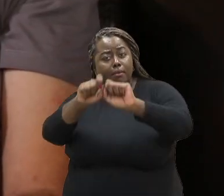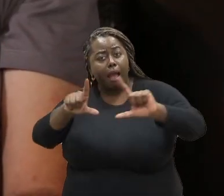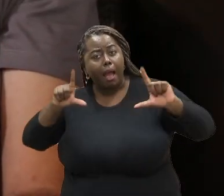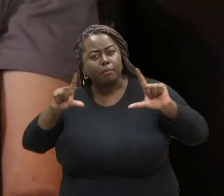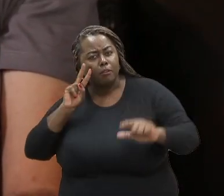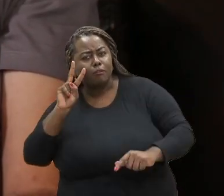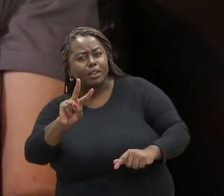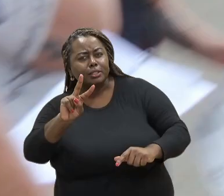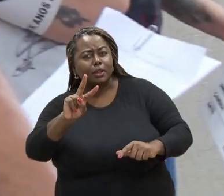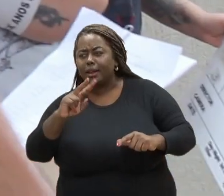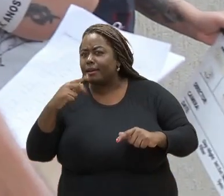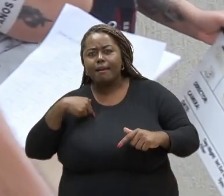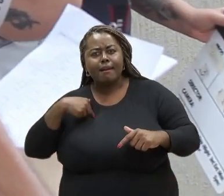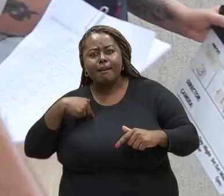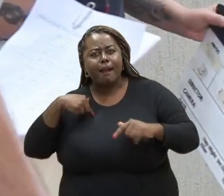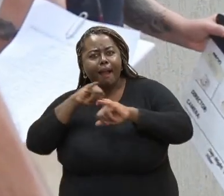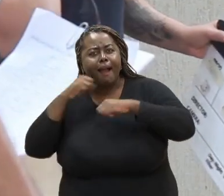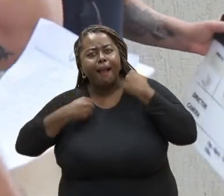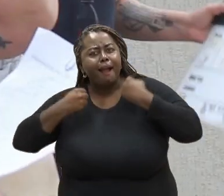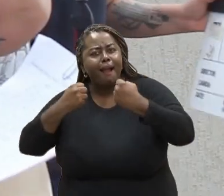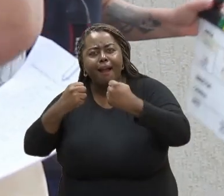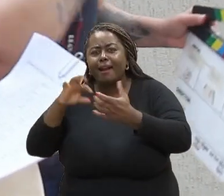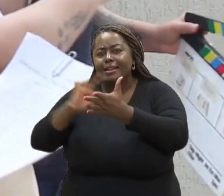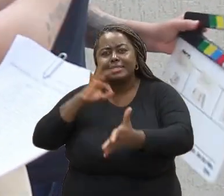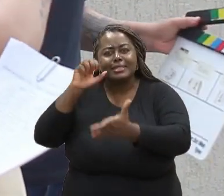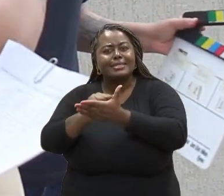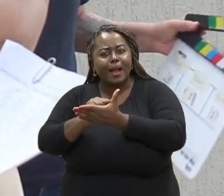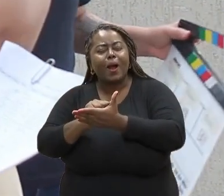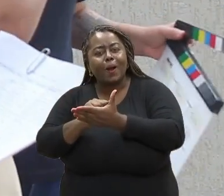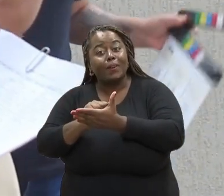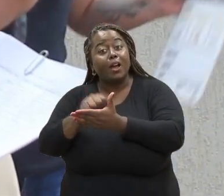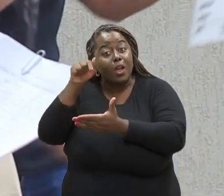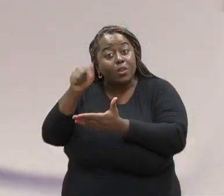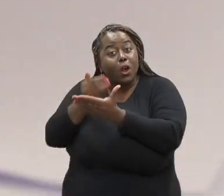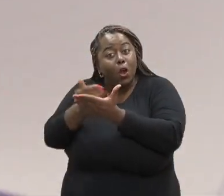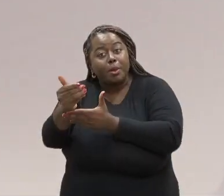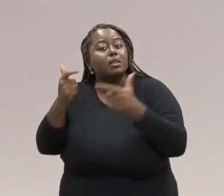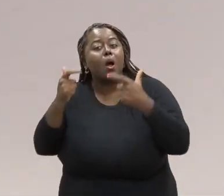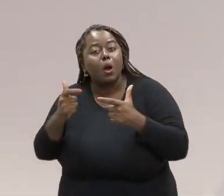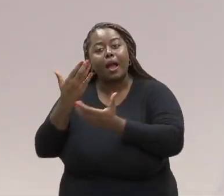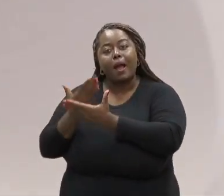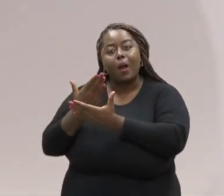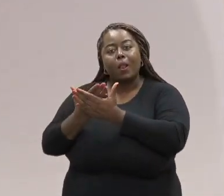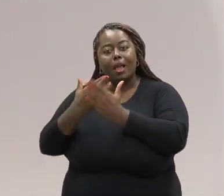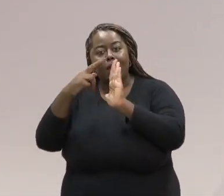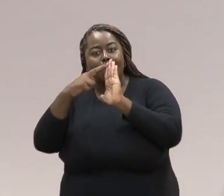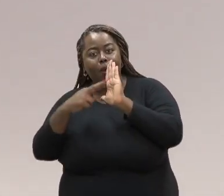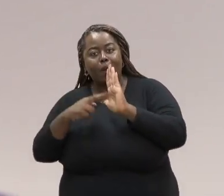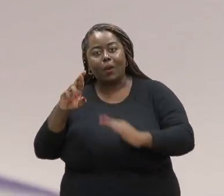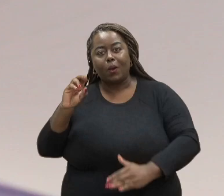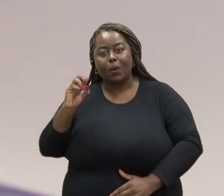lá a chamada, né? Gilberto Silva. E fiz inscrição. Tudo começa mesmo nas aulas de roteiro, né? A gente traz